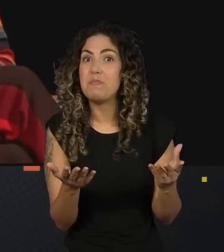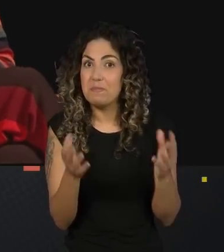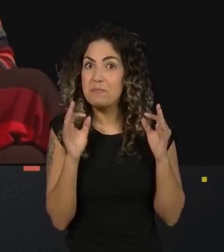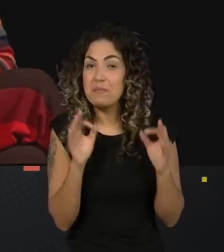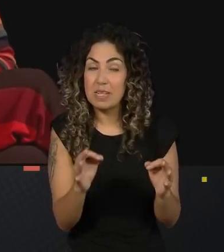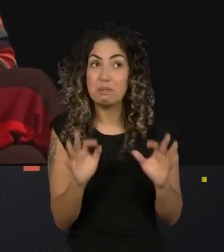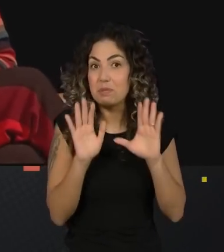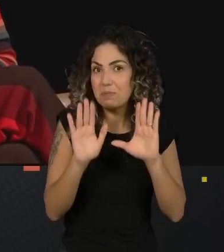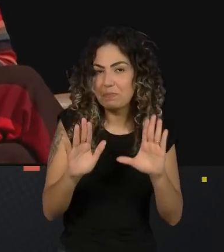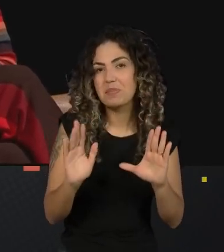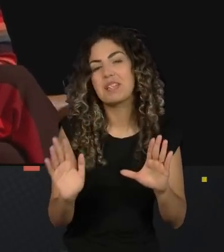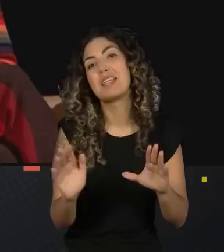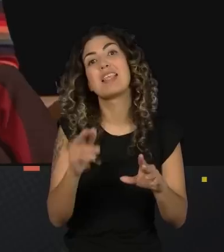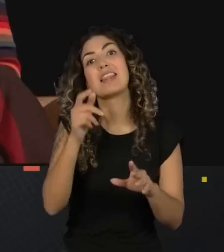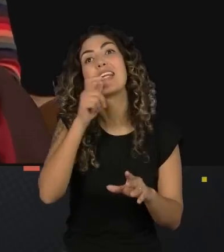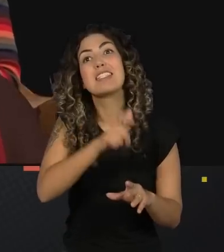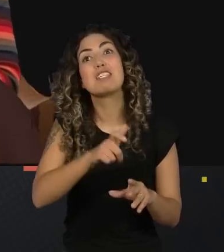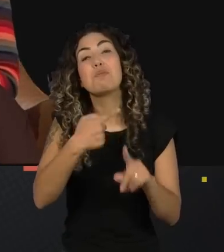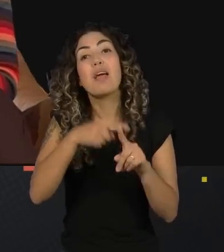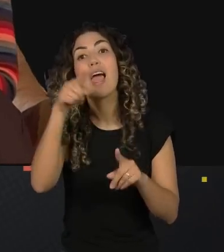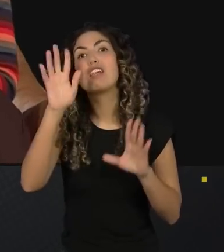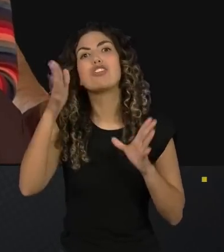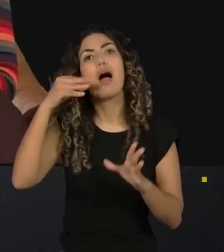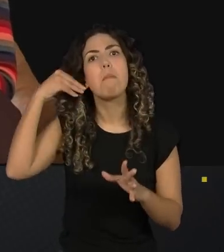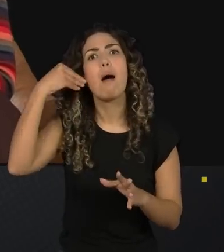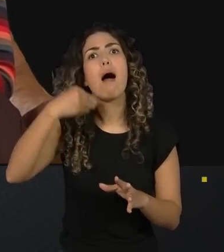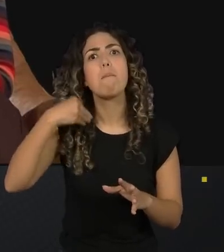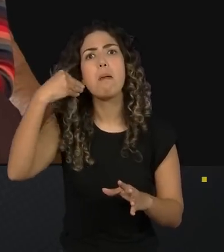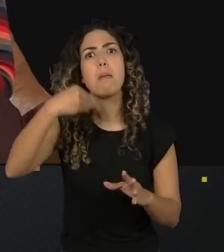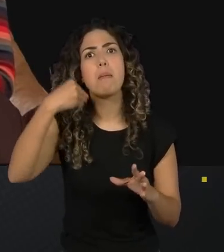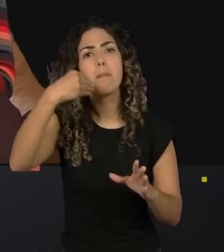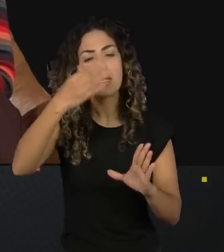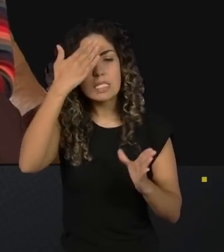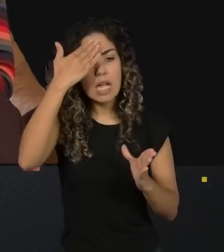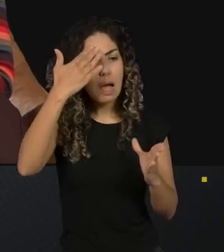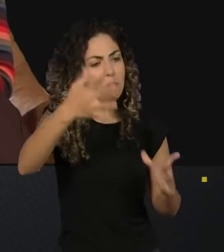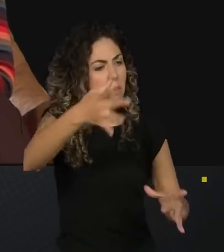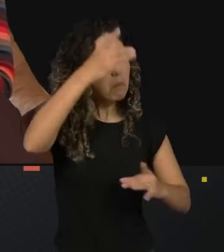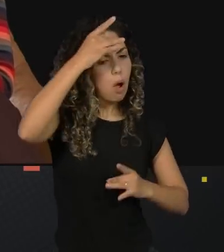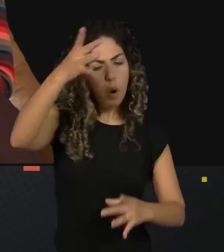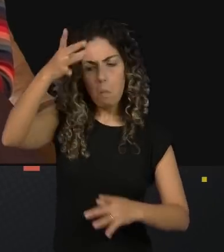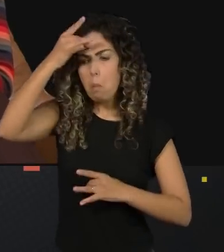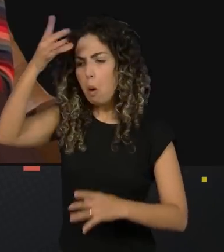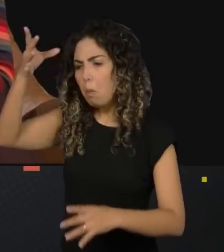causa e pela quantidade de quilometragem cênica. Ninguém